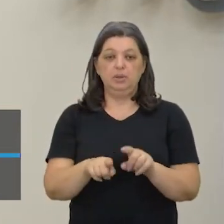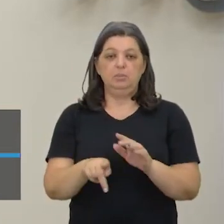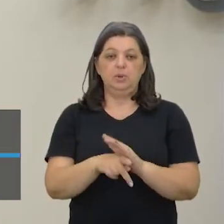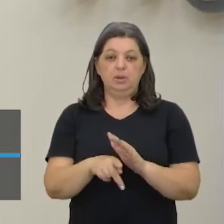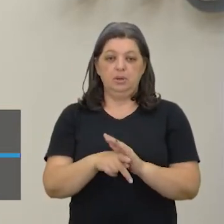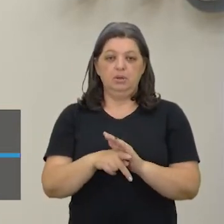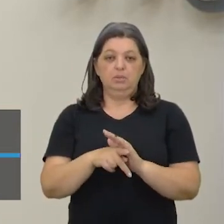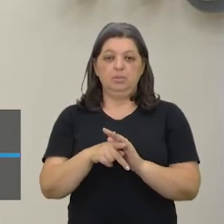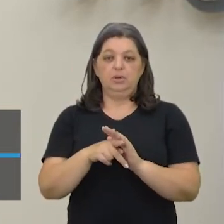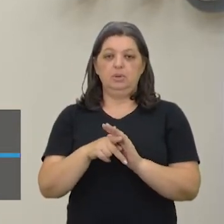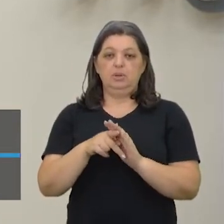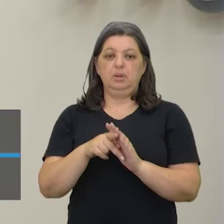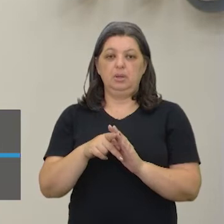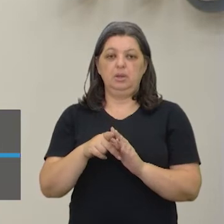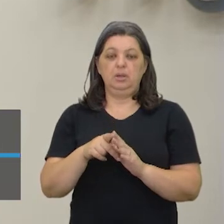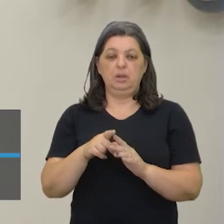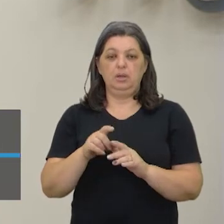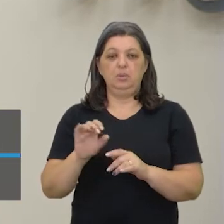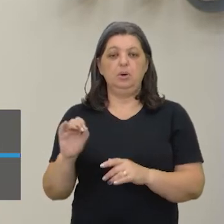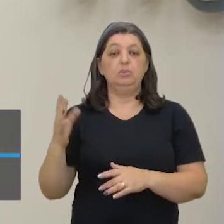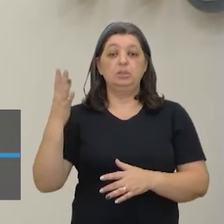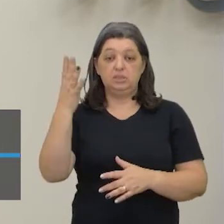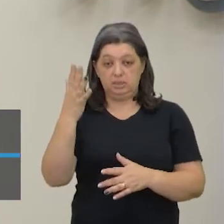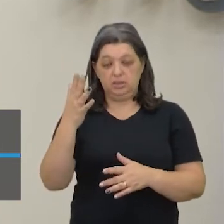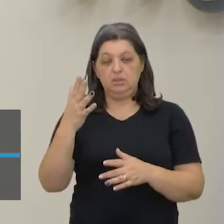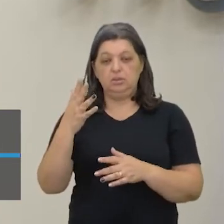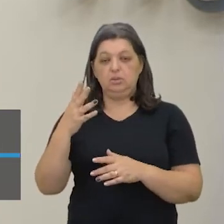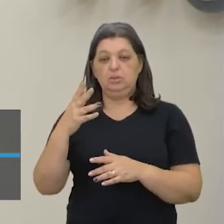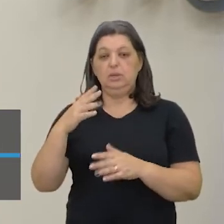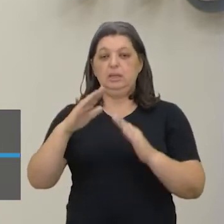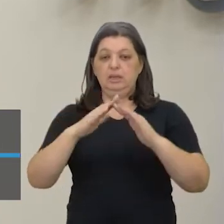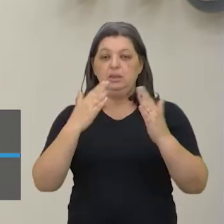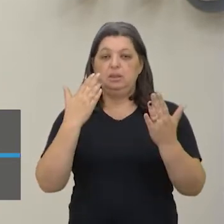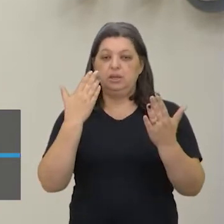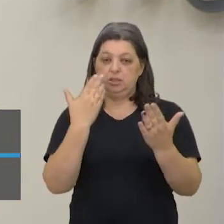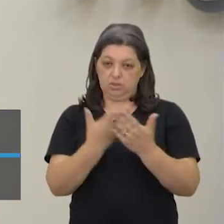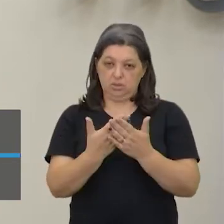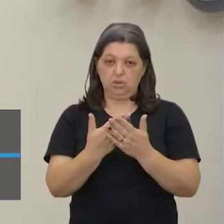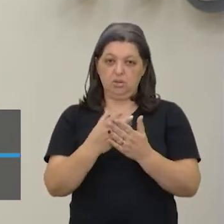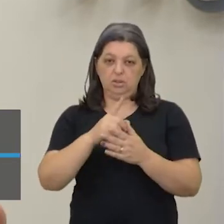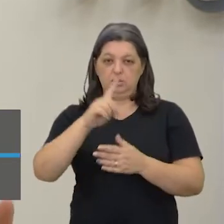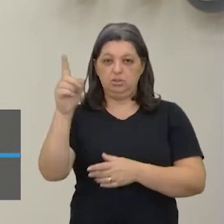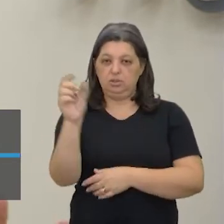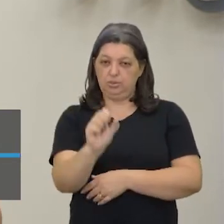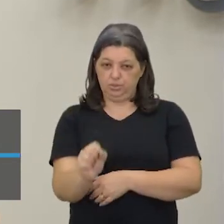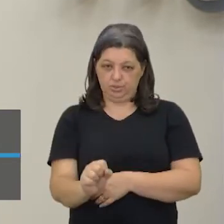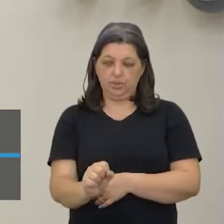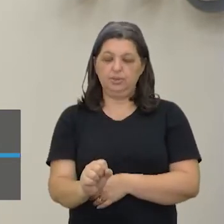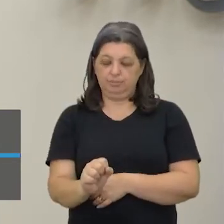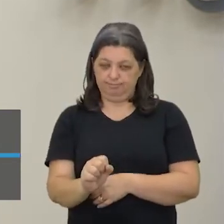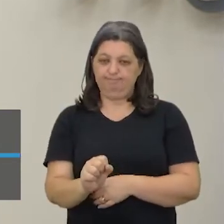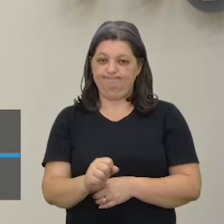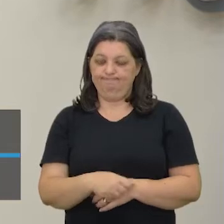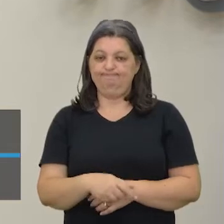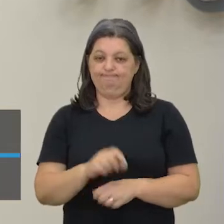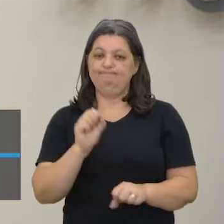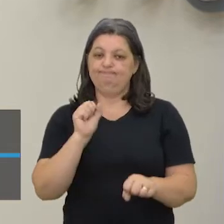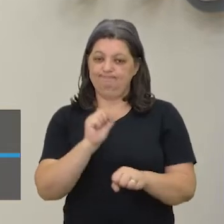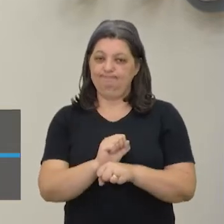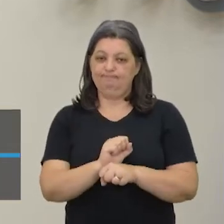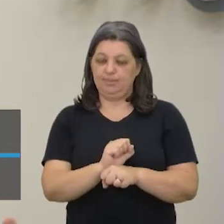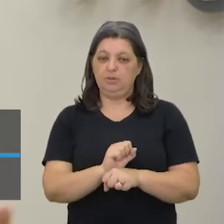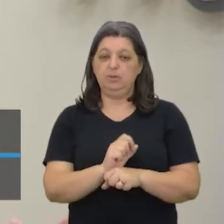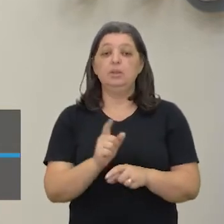eu estava na sala de aula quando chegou essa... Nossa, complicado isso. Né? Nossa, foi muito terrível, Exato. né? A gente parou a aula ali, parou tudo naquele dia, né? Então, muita